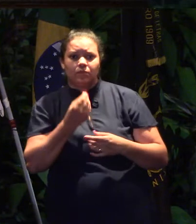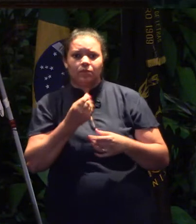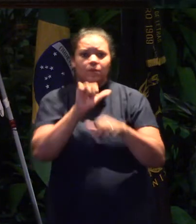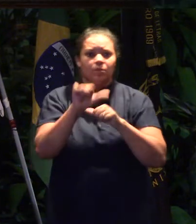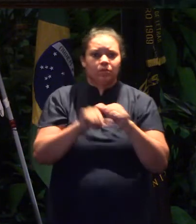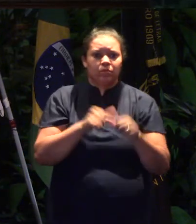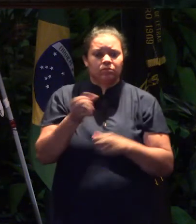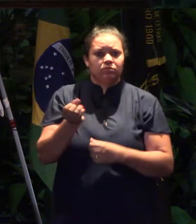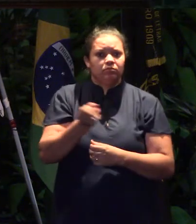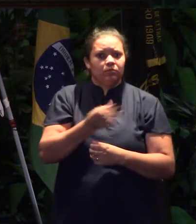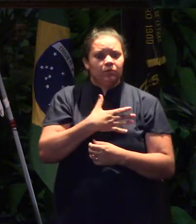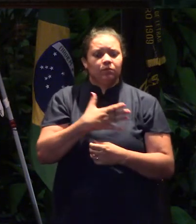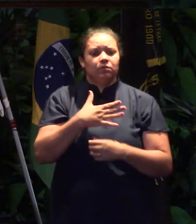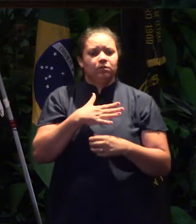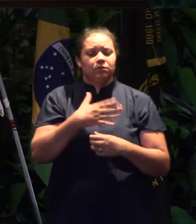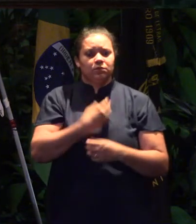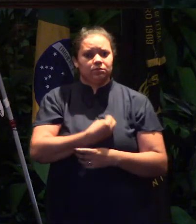Fica todo mundo naquela, né,